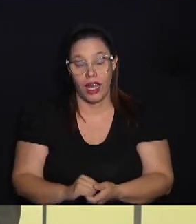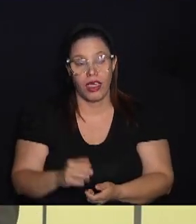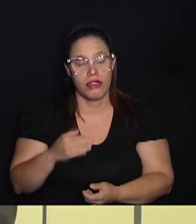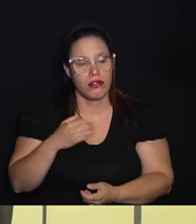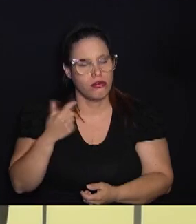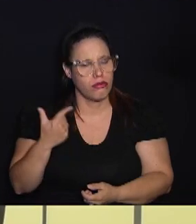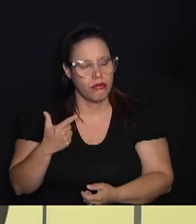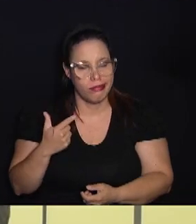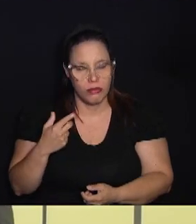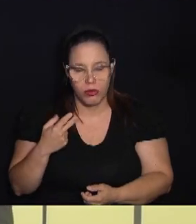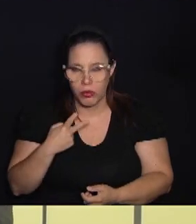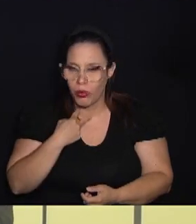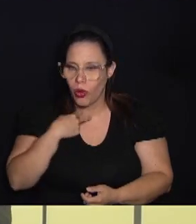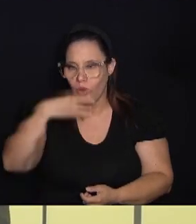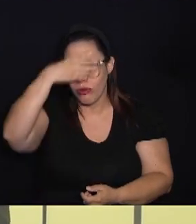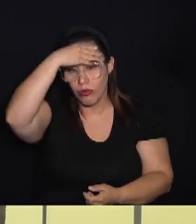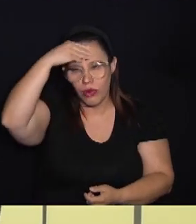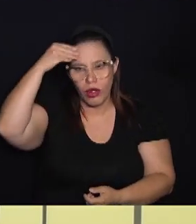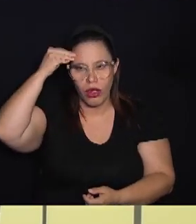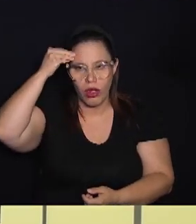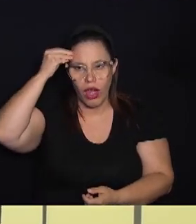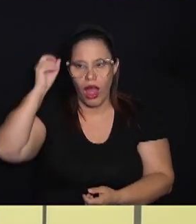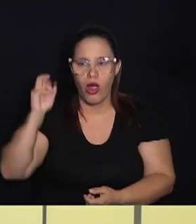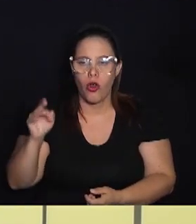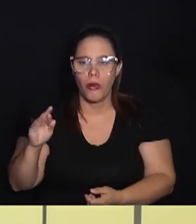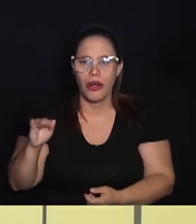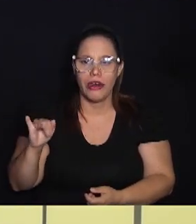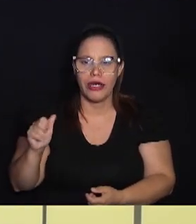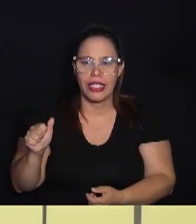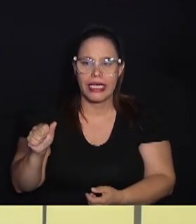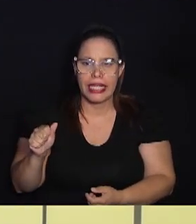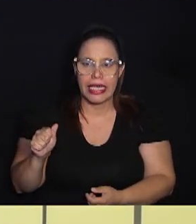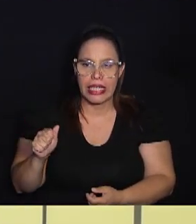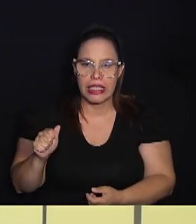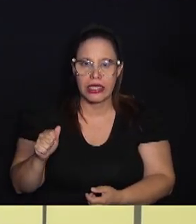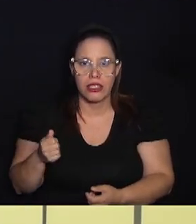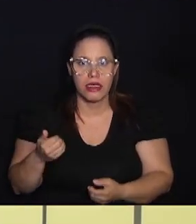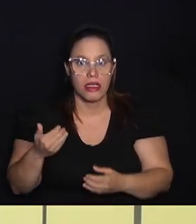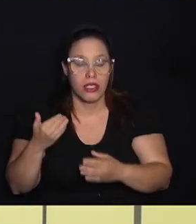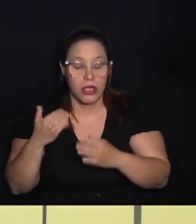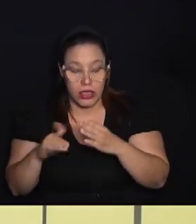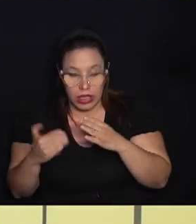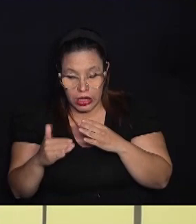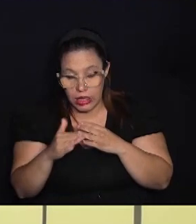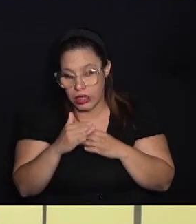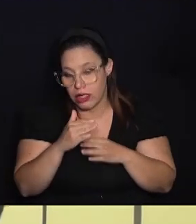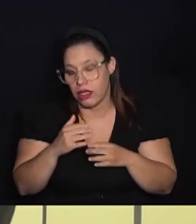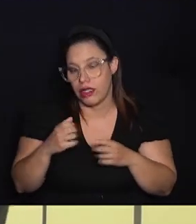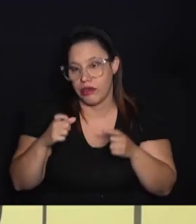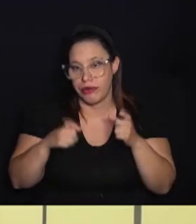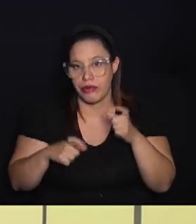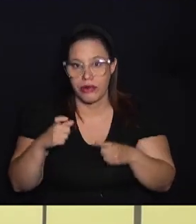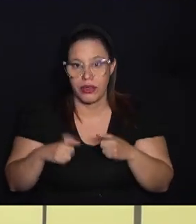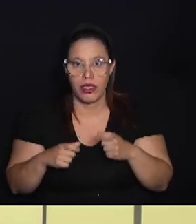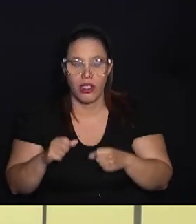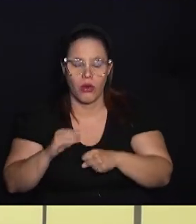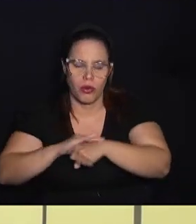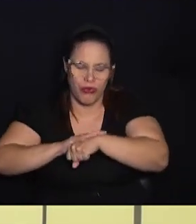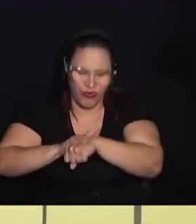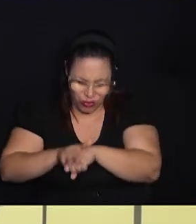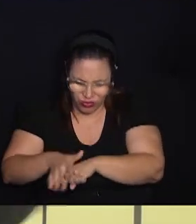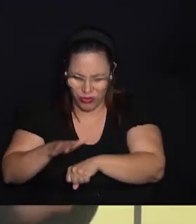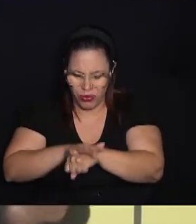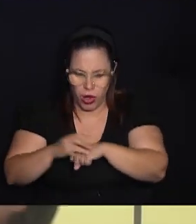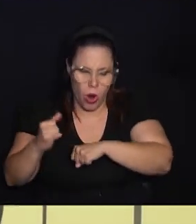sociedade colonialista em que as forças professoras atravessam Cada corpo de forma diferente então um corpo racializado um corpo